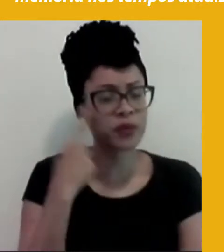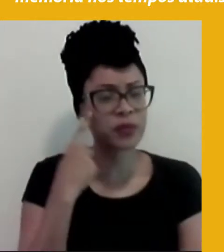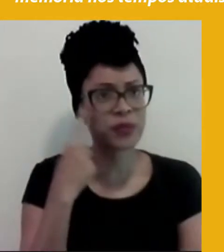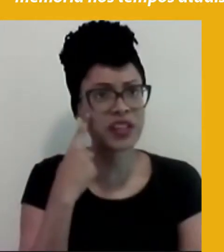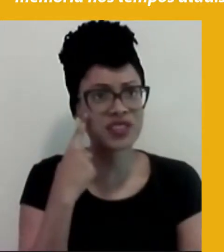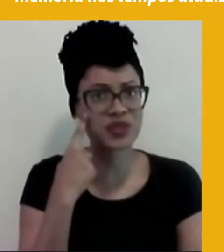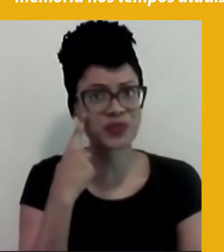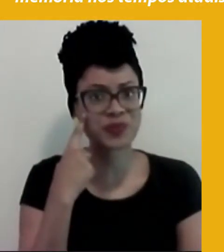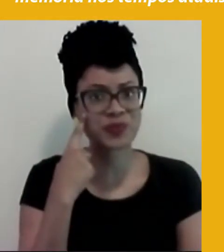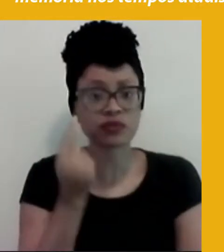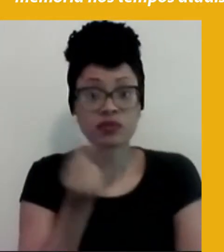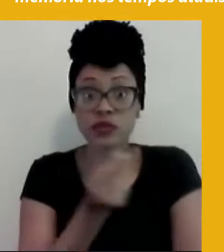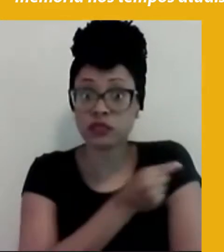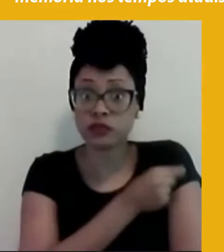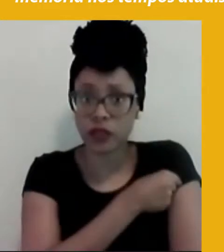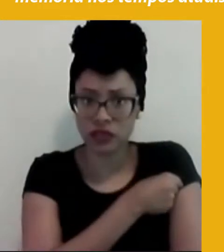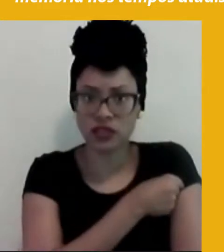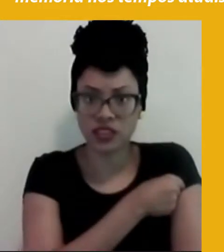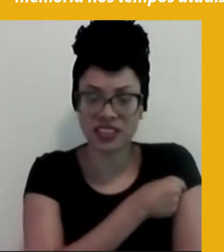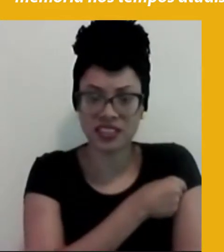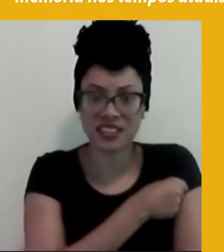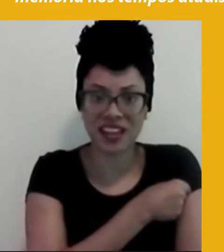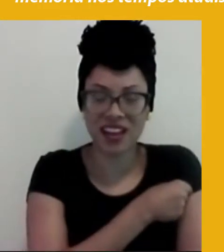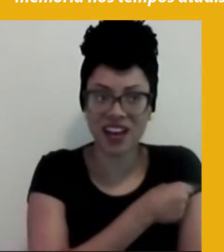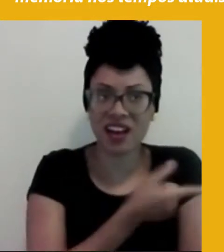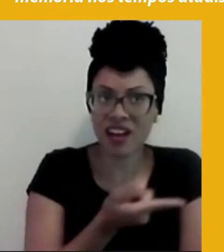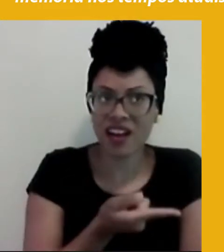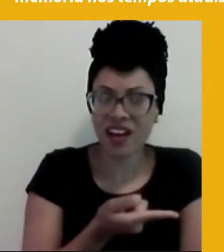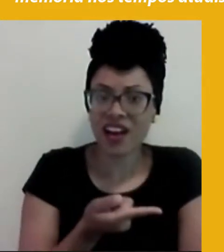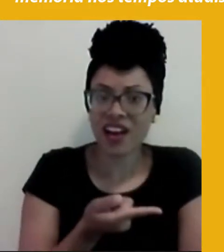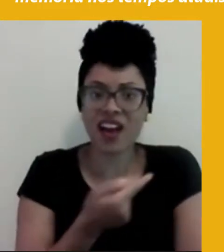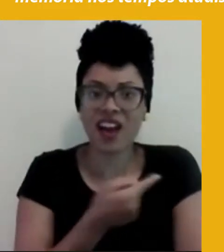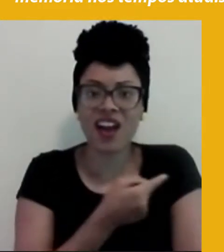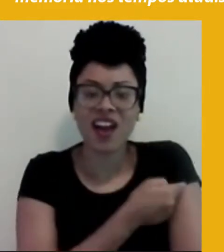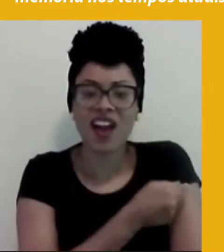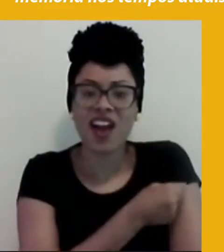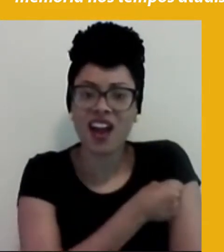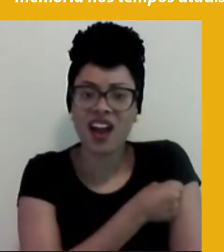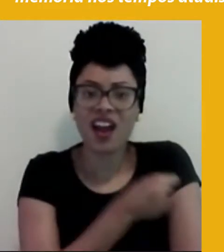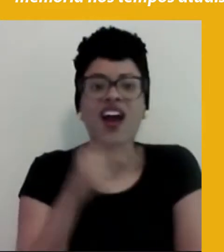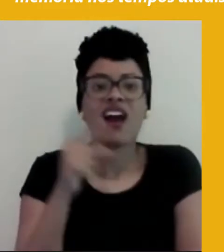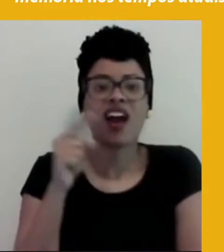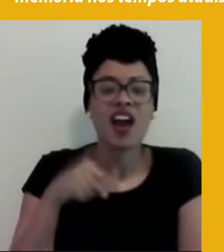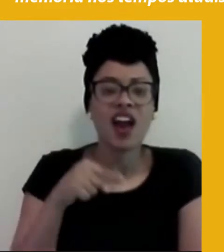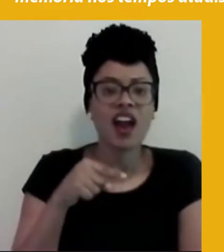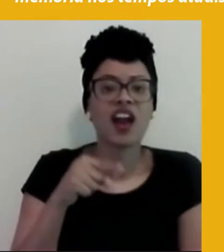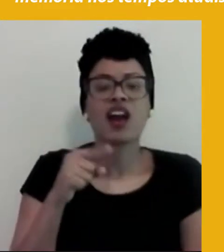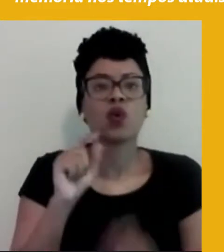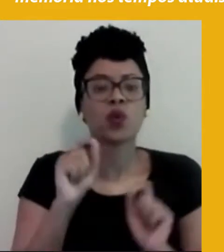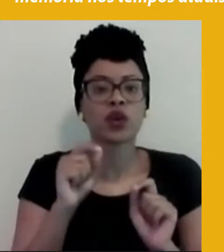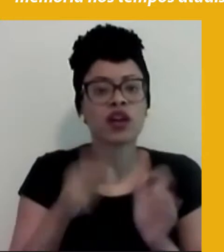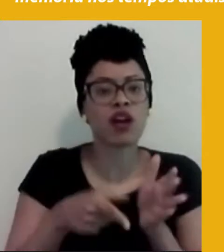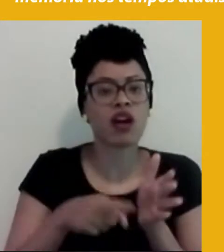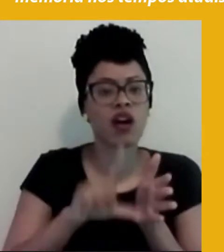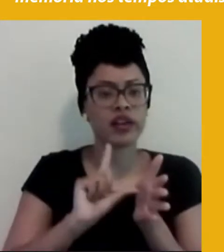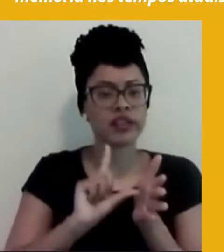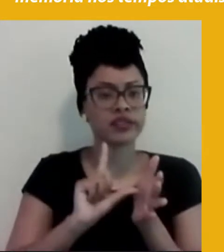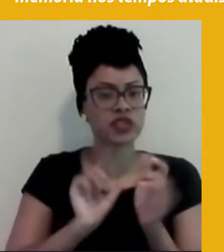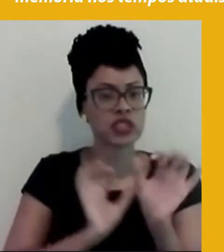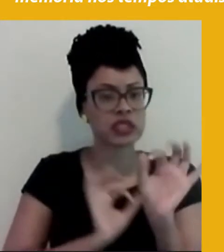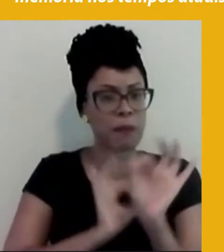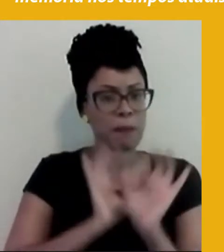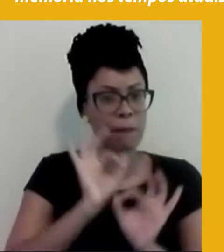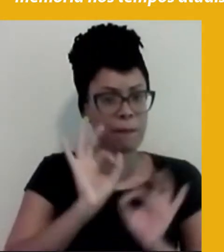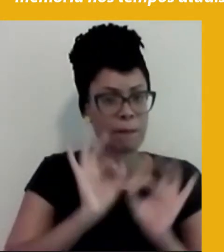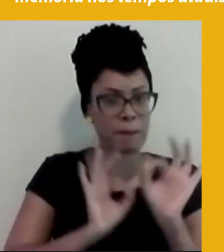a vacina é uma coisa curiosa, né? Porque ela é um preparo biológico que faz